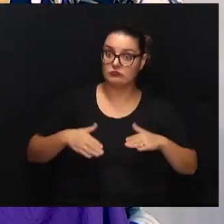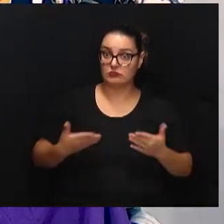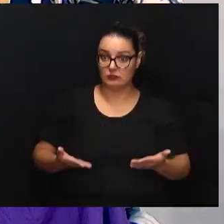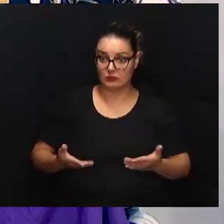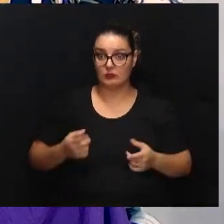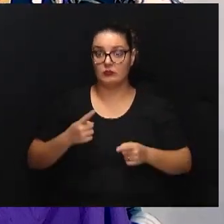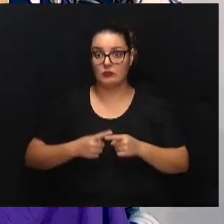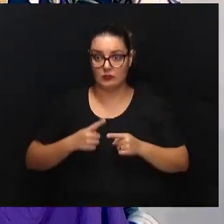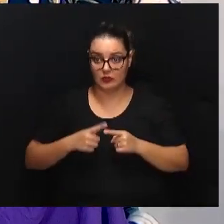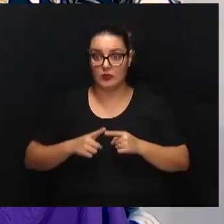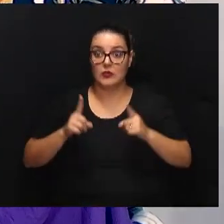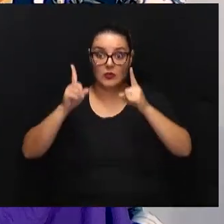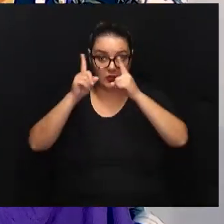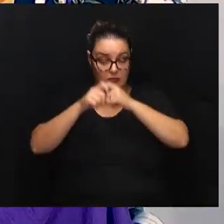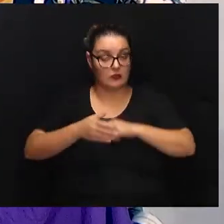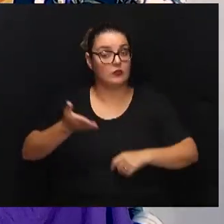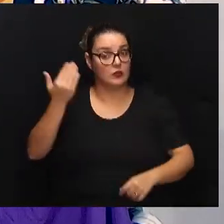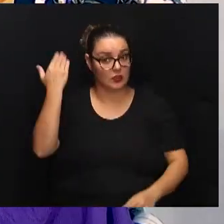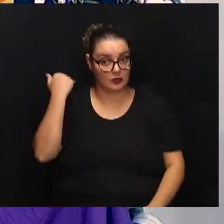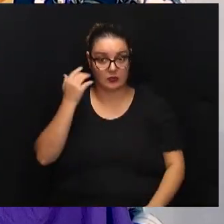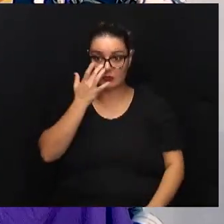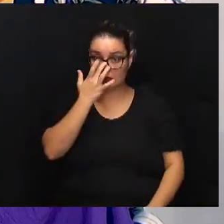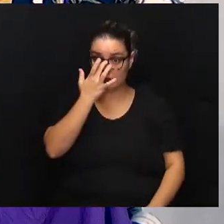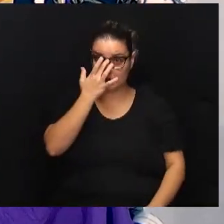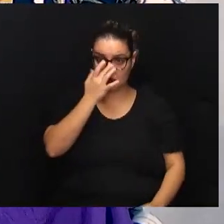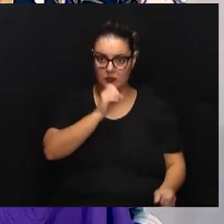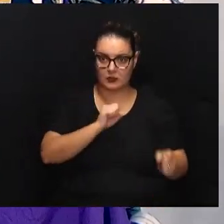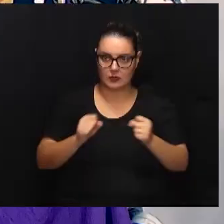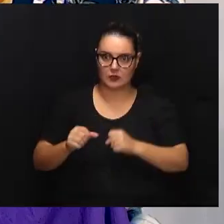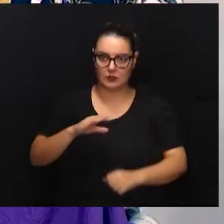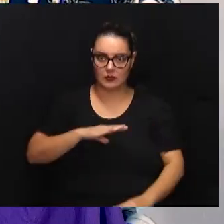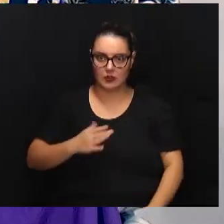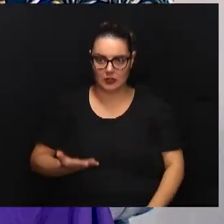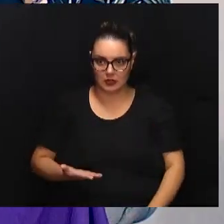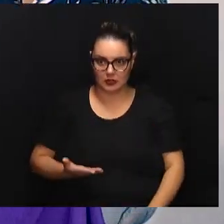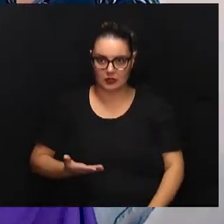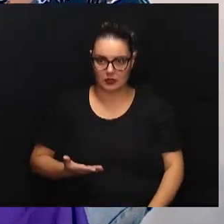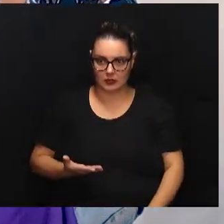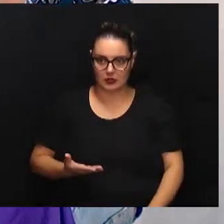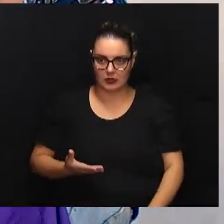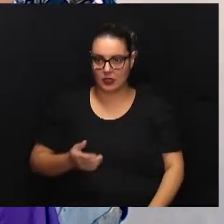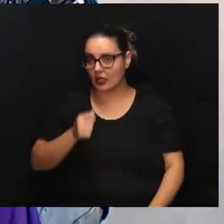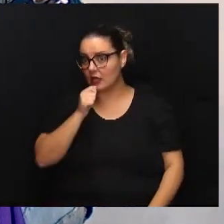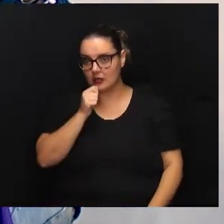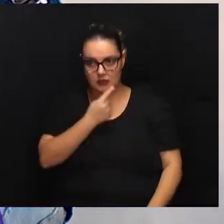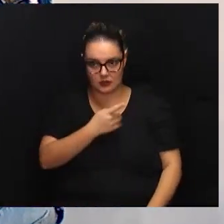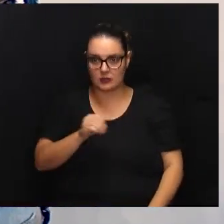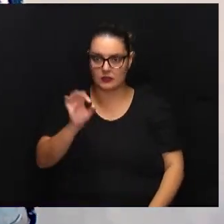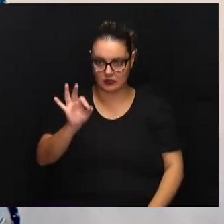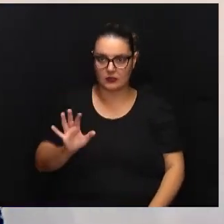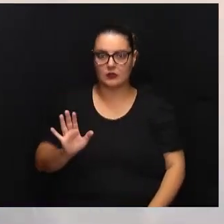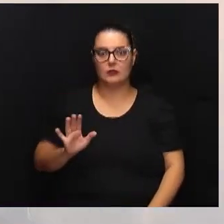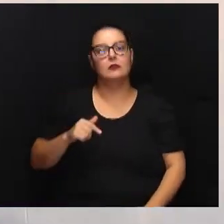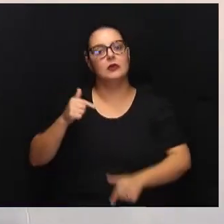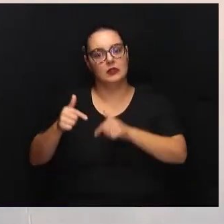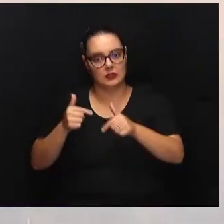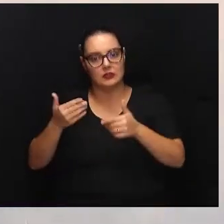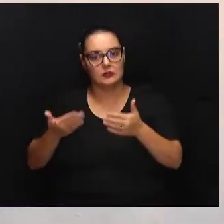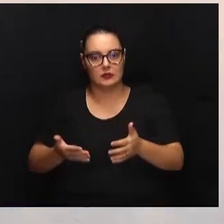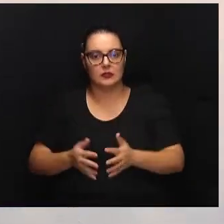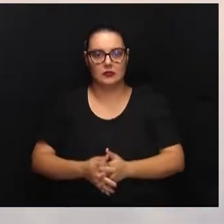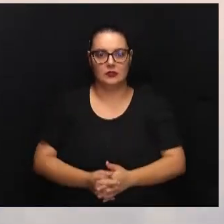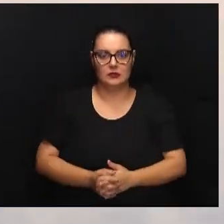tratar com o poder municipal, e ainda não está 100%, mas a gente está trabalhando para isso. Eu fico